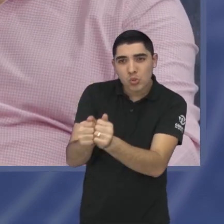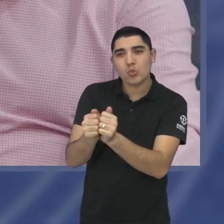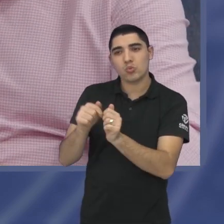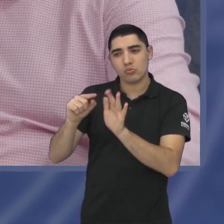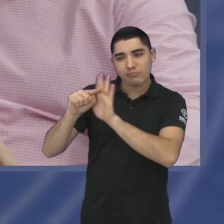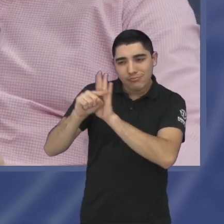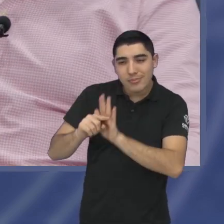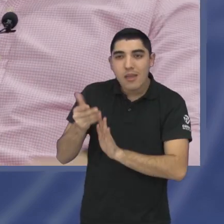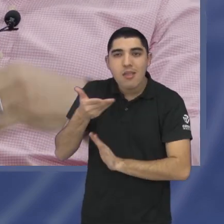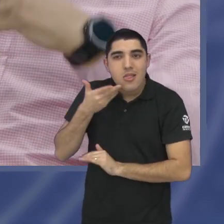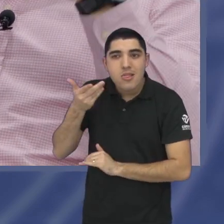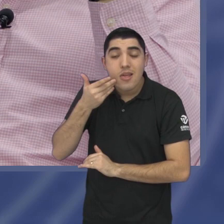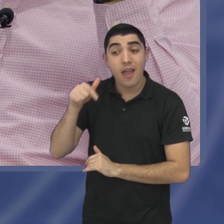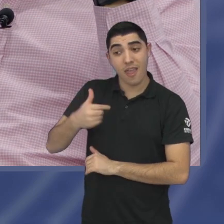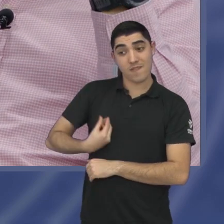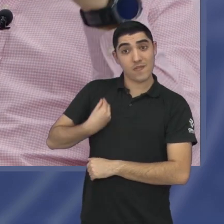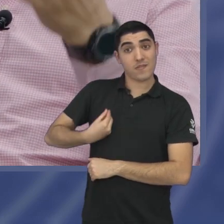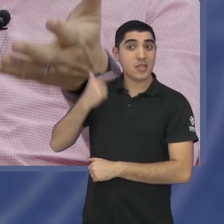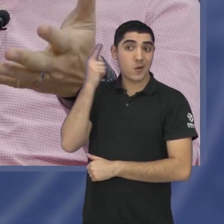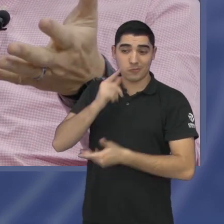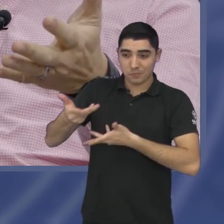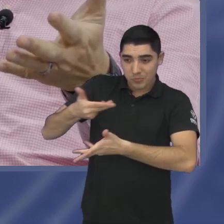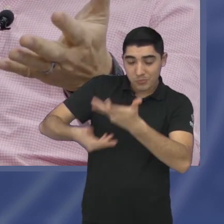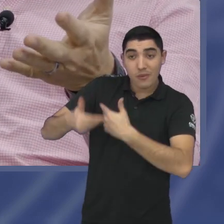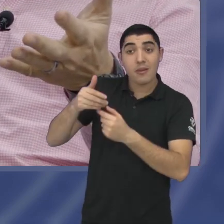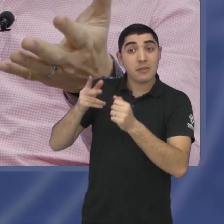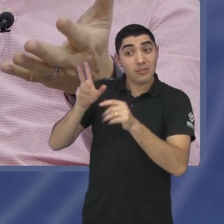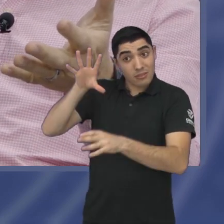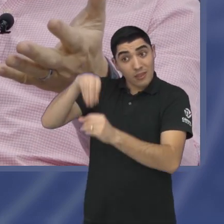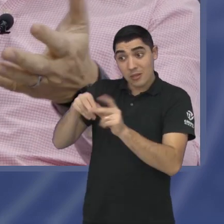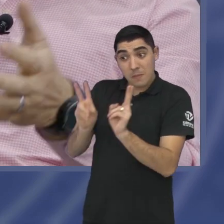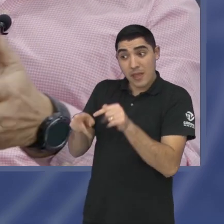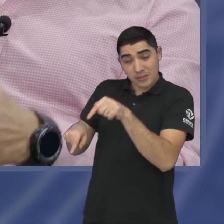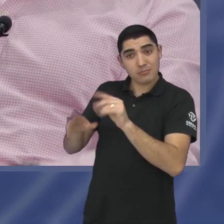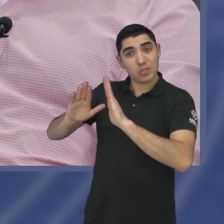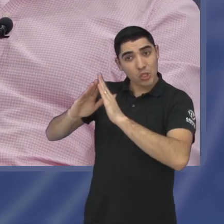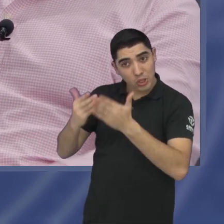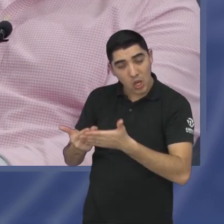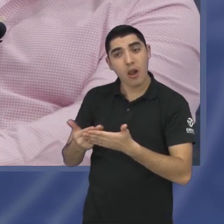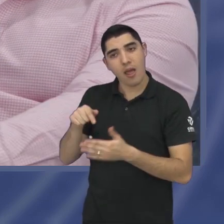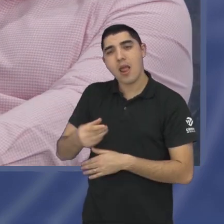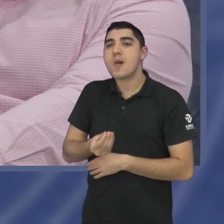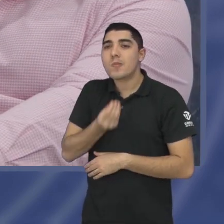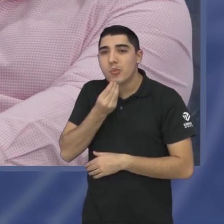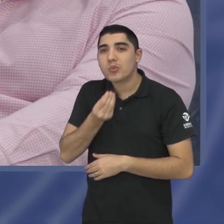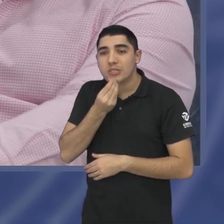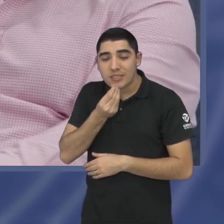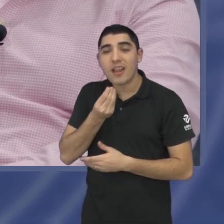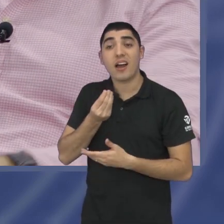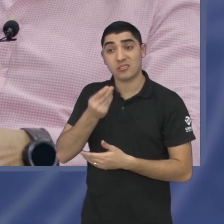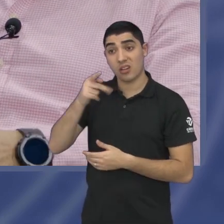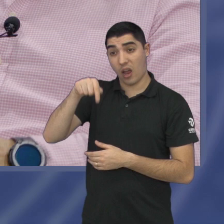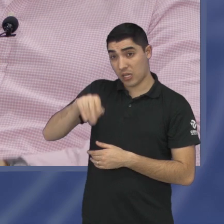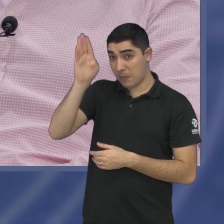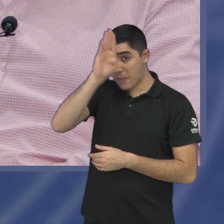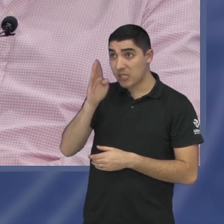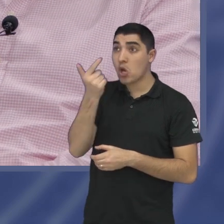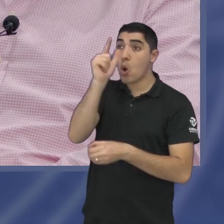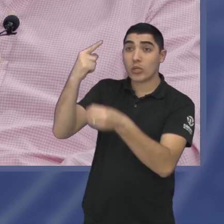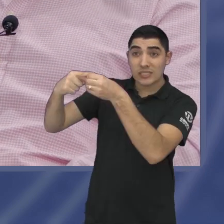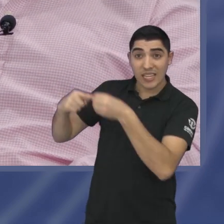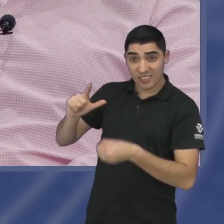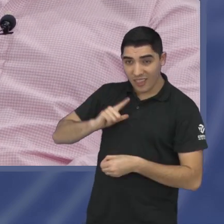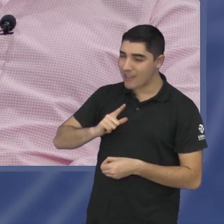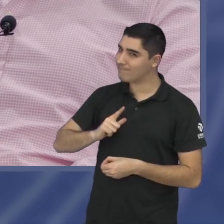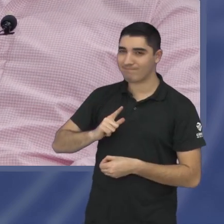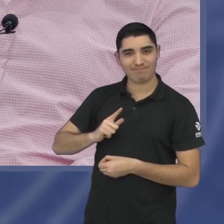diretamente, vivenciarem isso dentro das próprias instituições de pesquisa, que é uma oportunidade que poucas cidades do Brasil